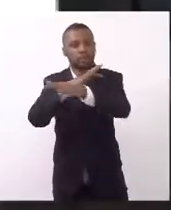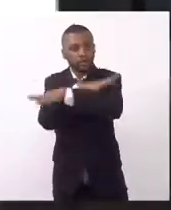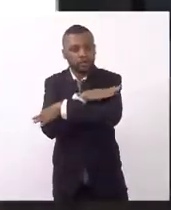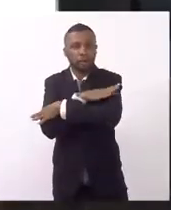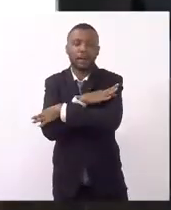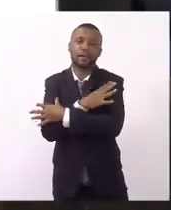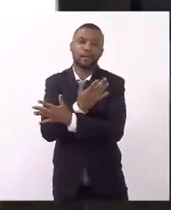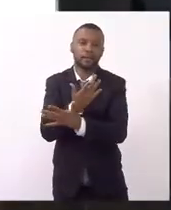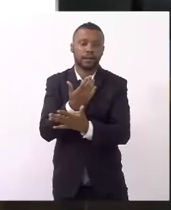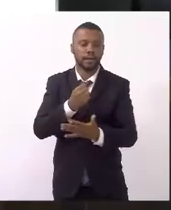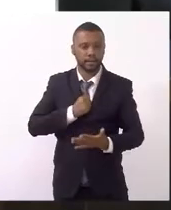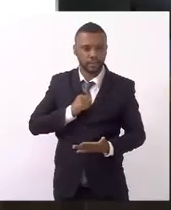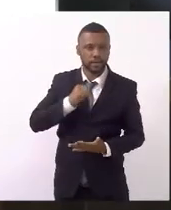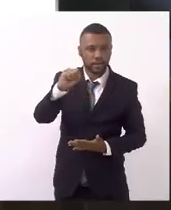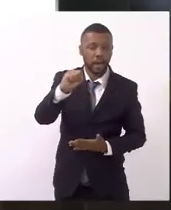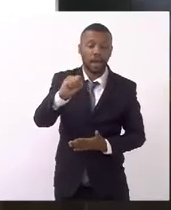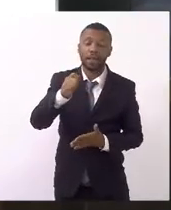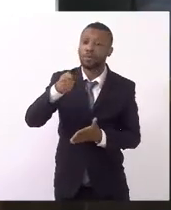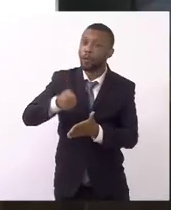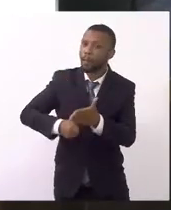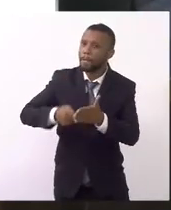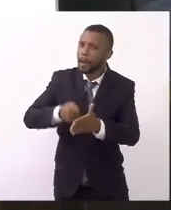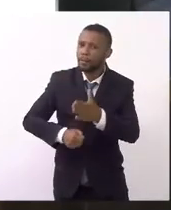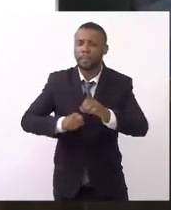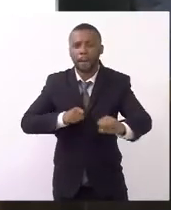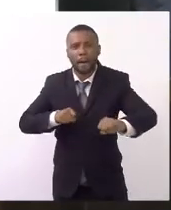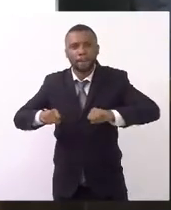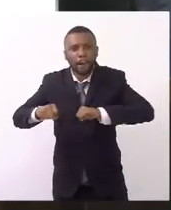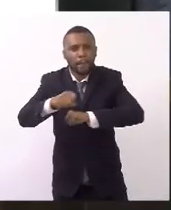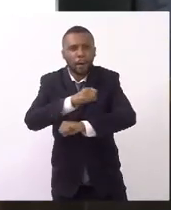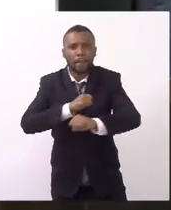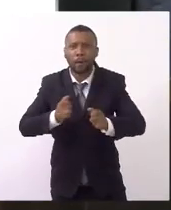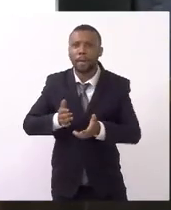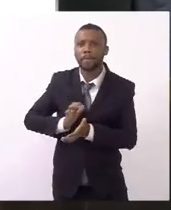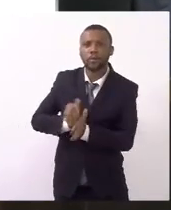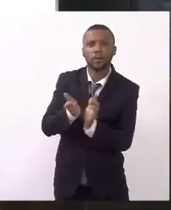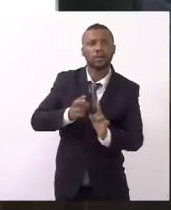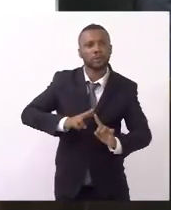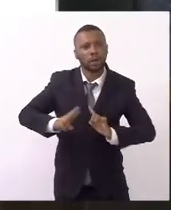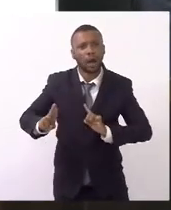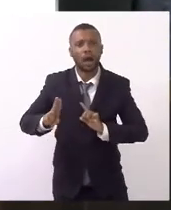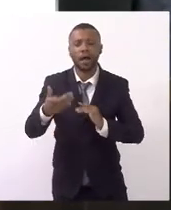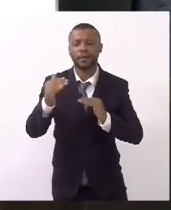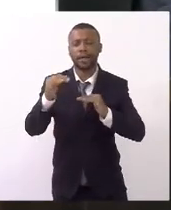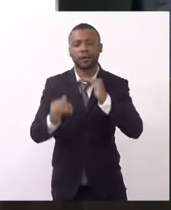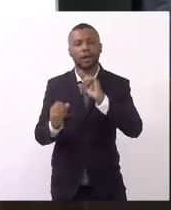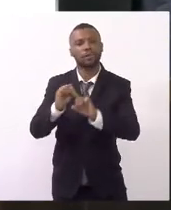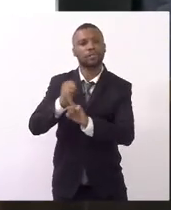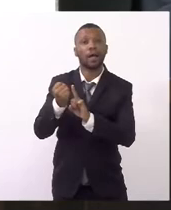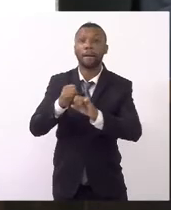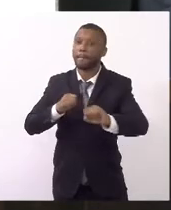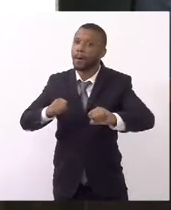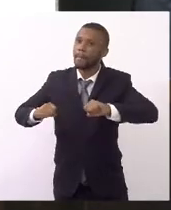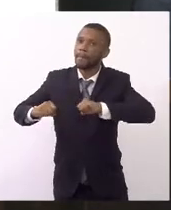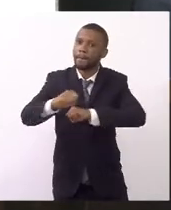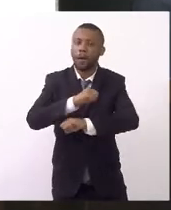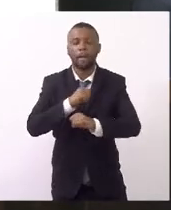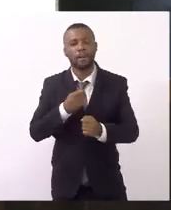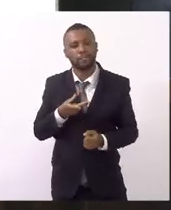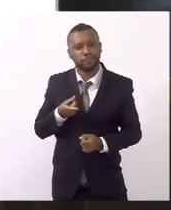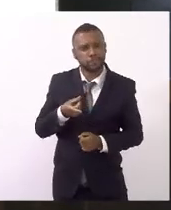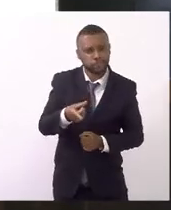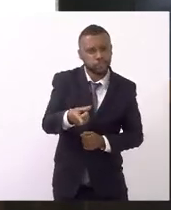axé no combate à intolerância religiosa as desigualdades sociais EA luta pela preservação das tradições